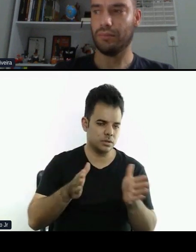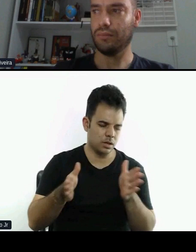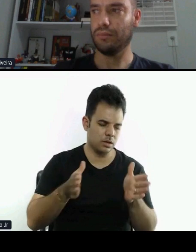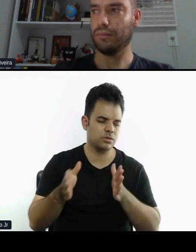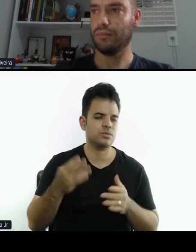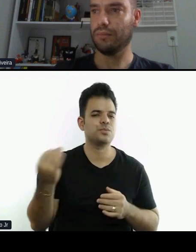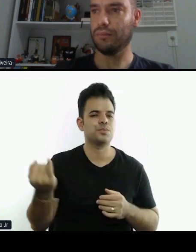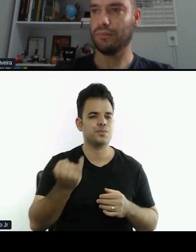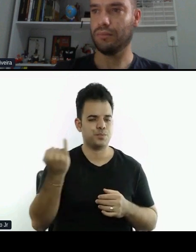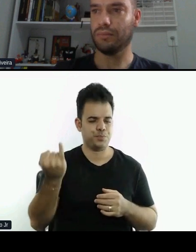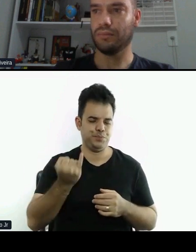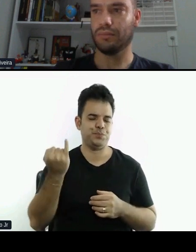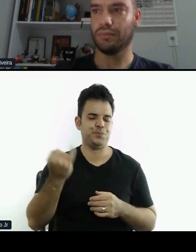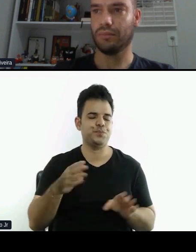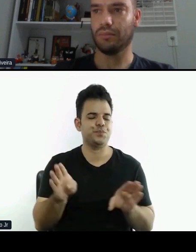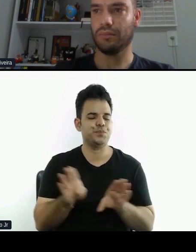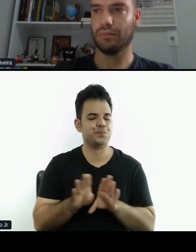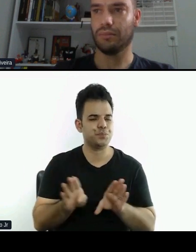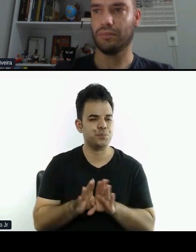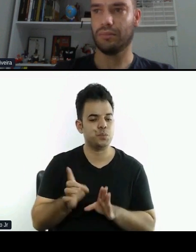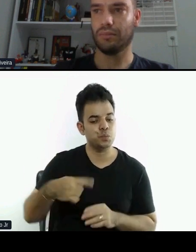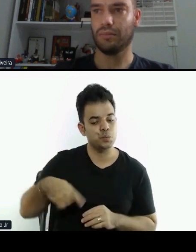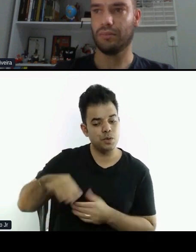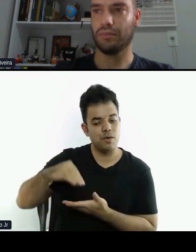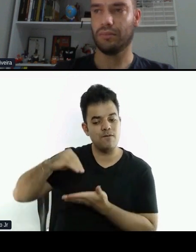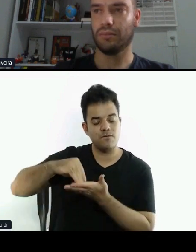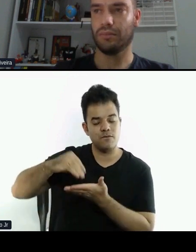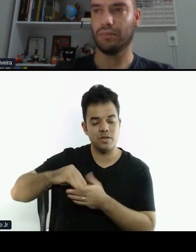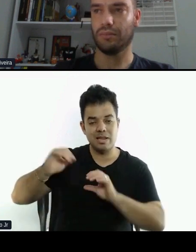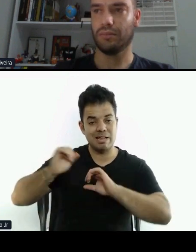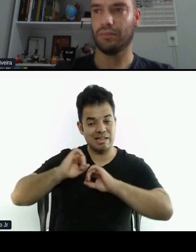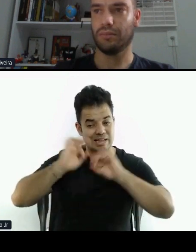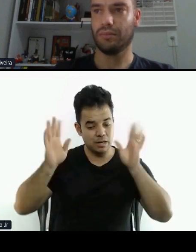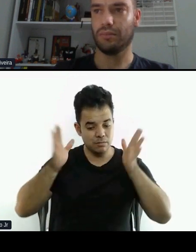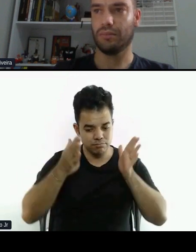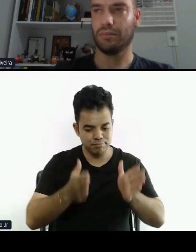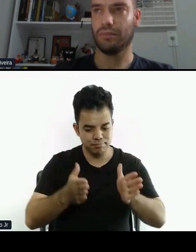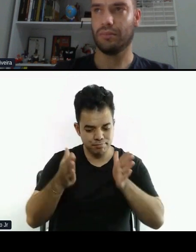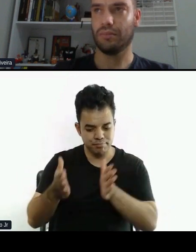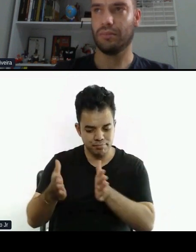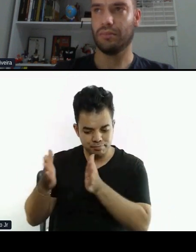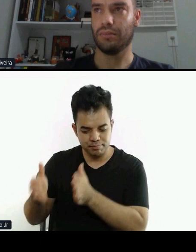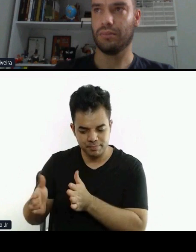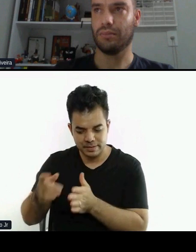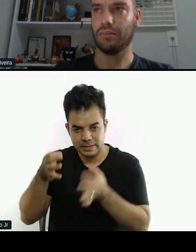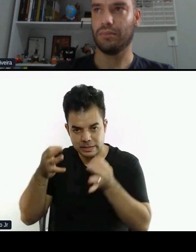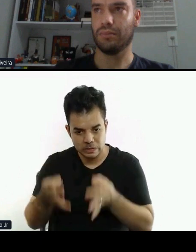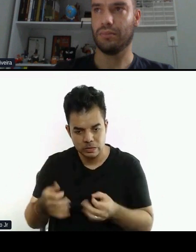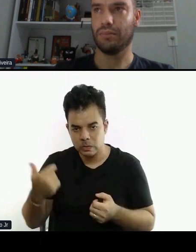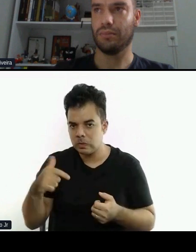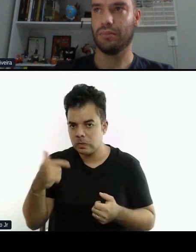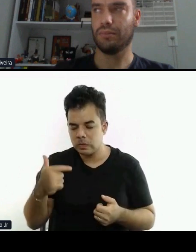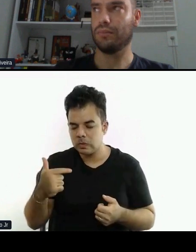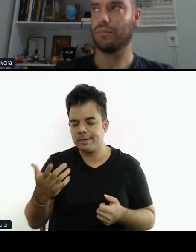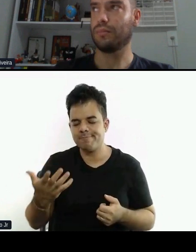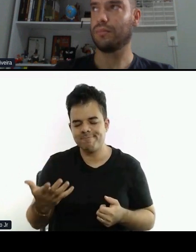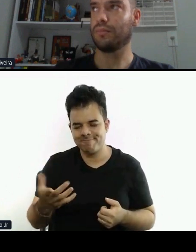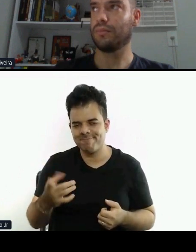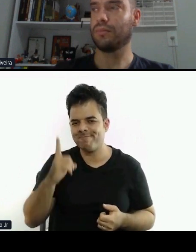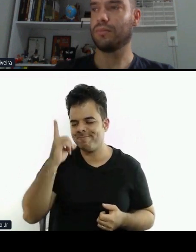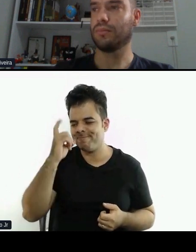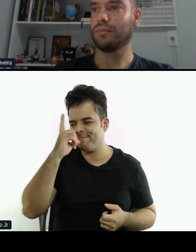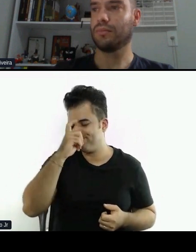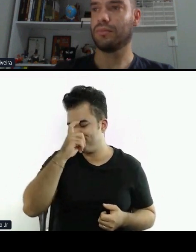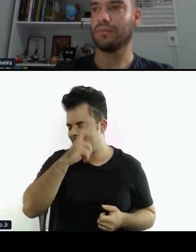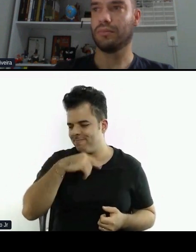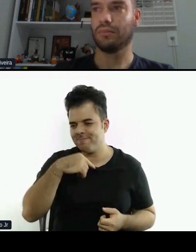classe, né? Então, assim, quando a gente não tem padrões claros, definidos, a gente começa já a tornar ali algo assim mais, né, um pouco mais difícil,